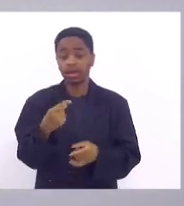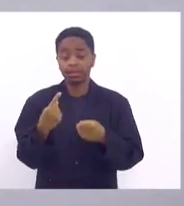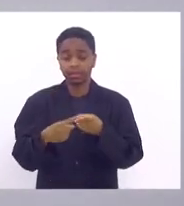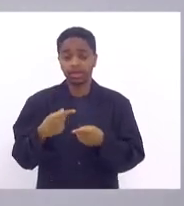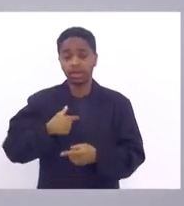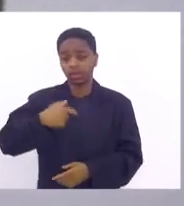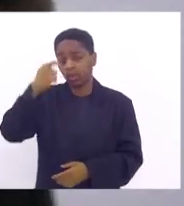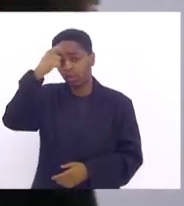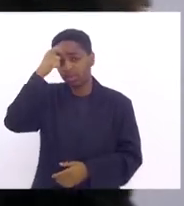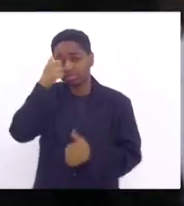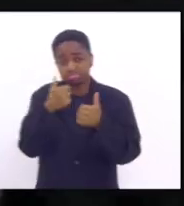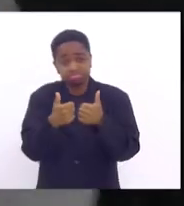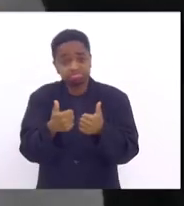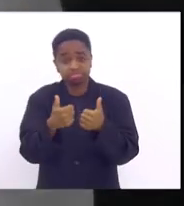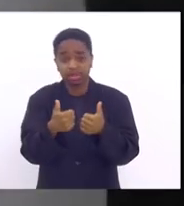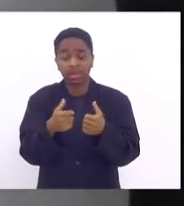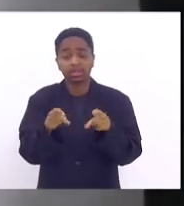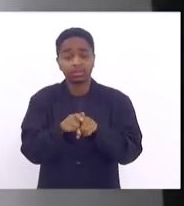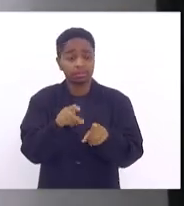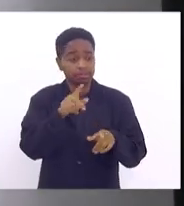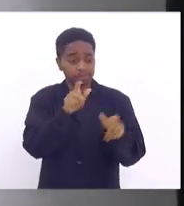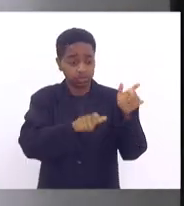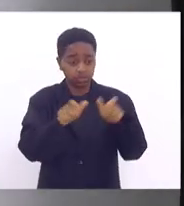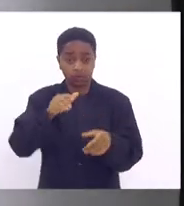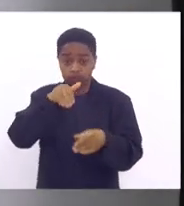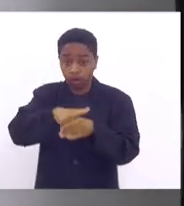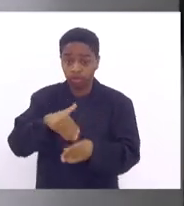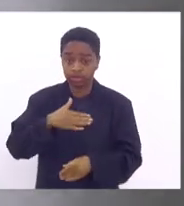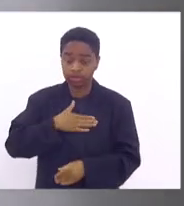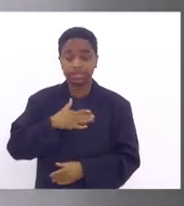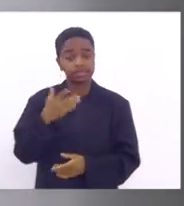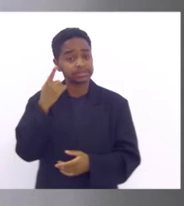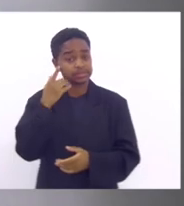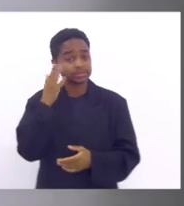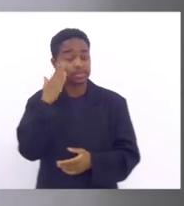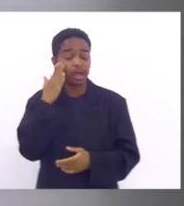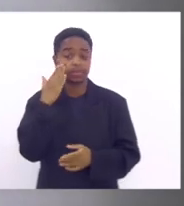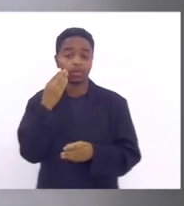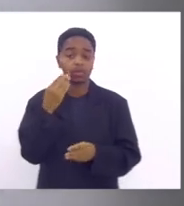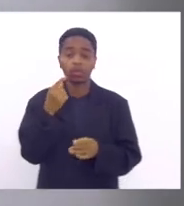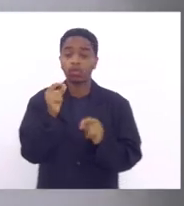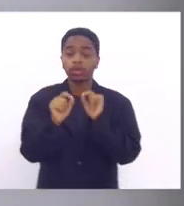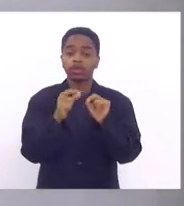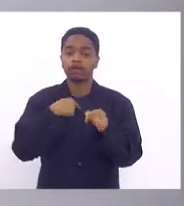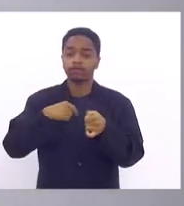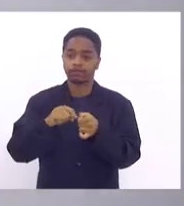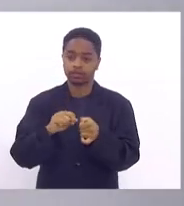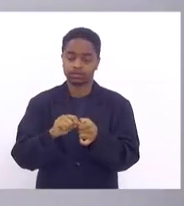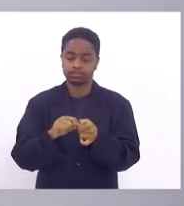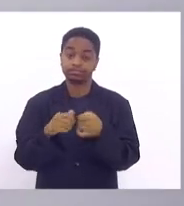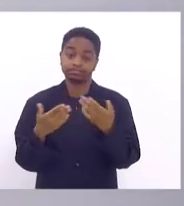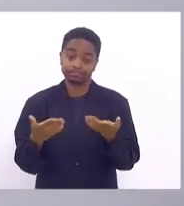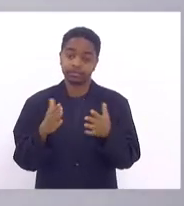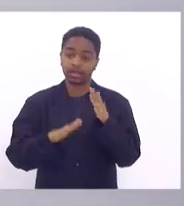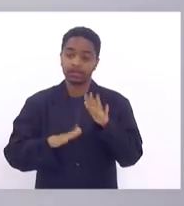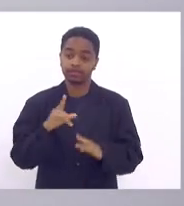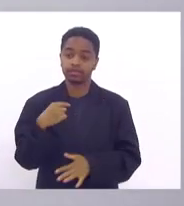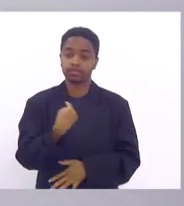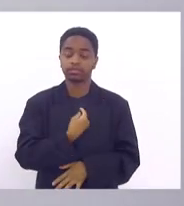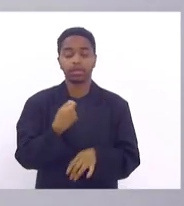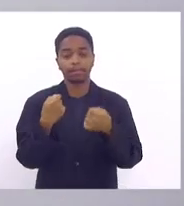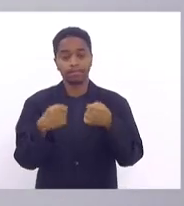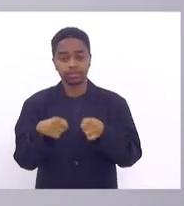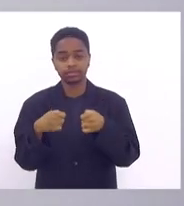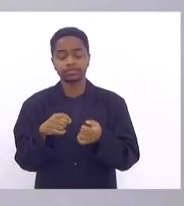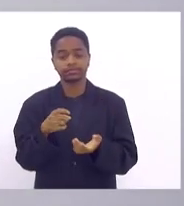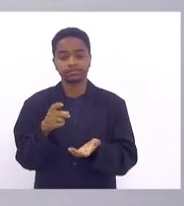minha consciência e os meus eleitores que me acompanham sab o que eu estou fazendo então tem hora que a gente precisa pagar